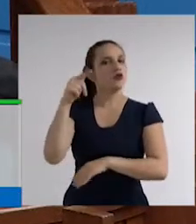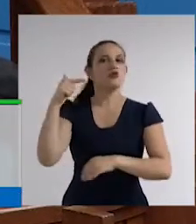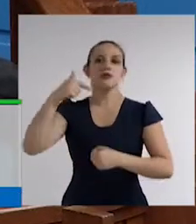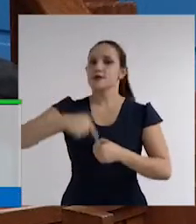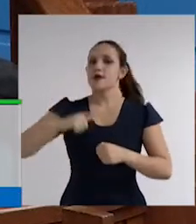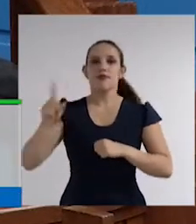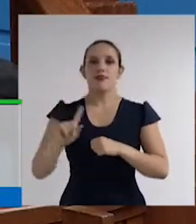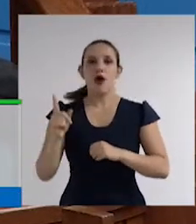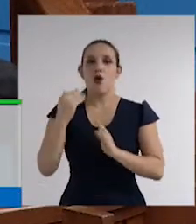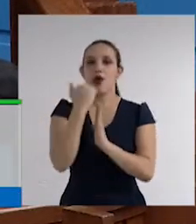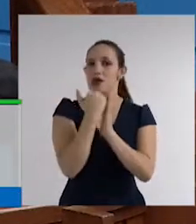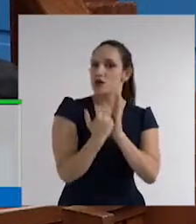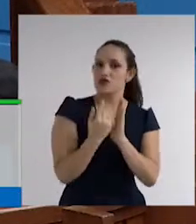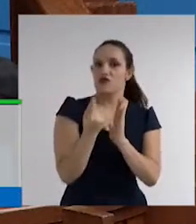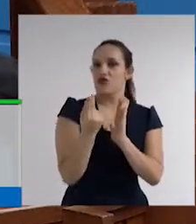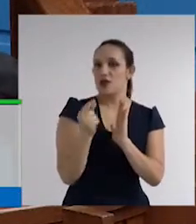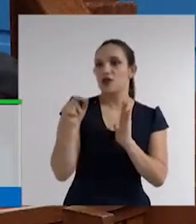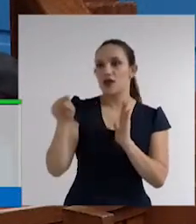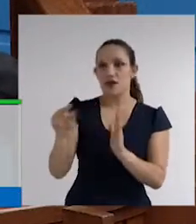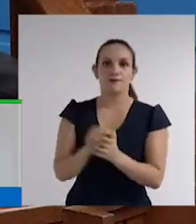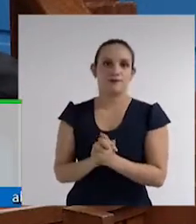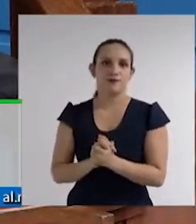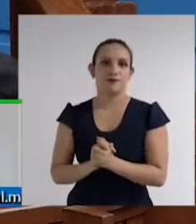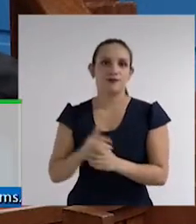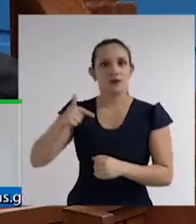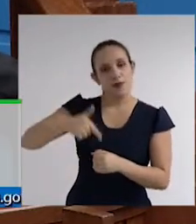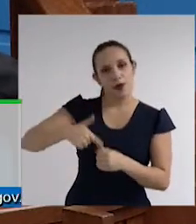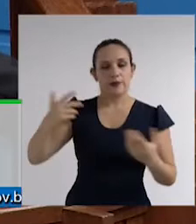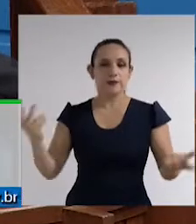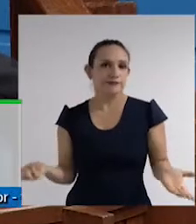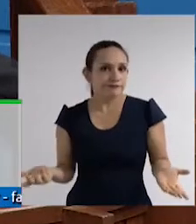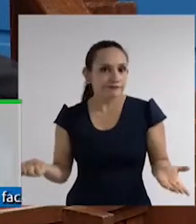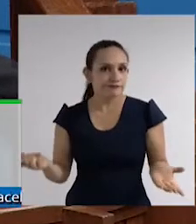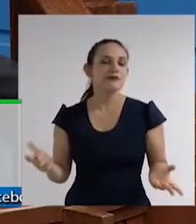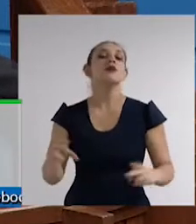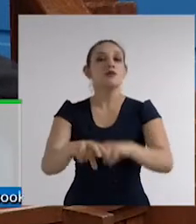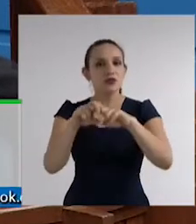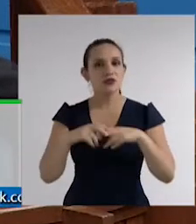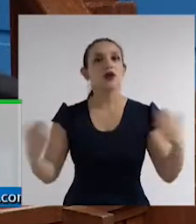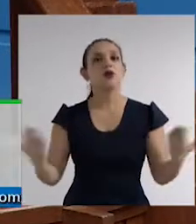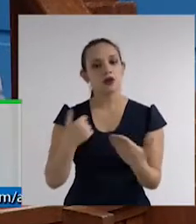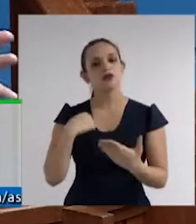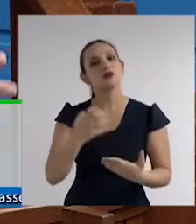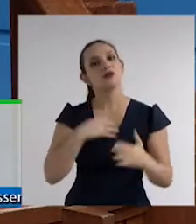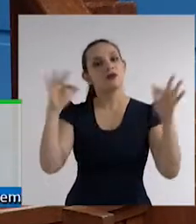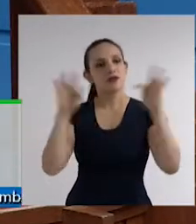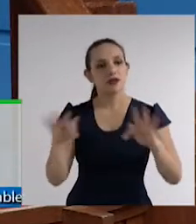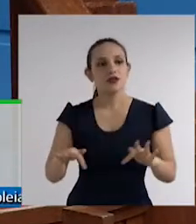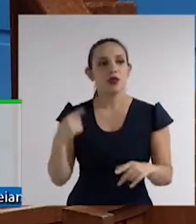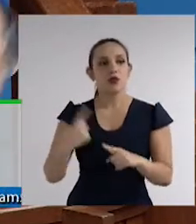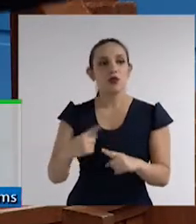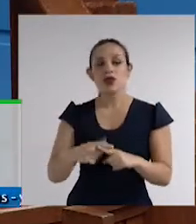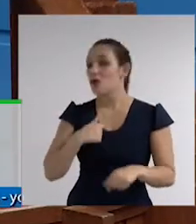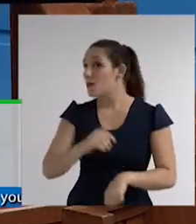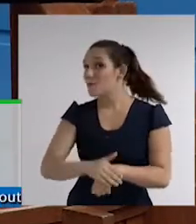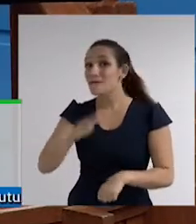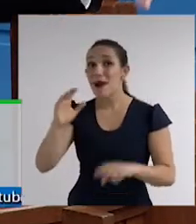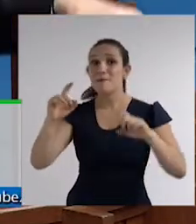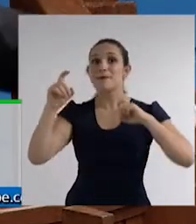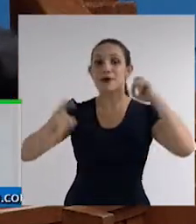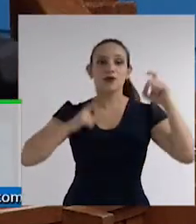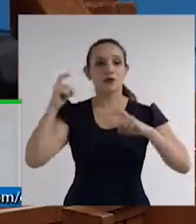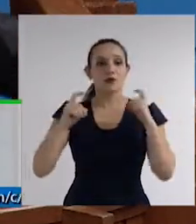é que diminua o preço na bomba. Mas eu estou feliz porque nós conseguimos o intento. Qual é a nossa preocupação? Na